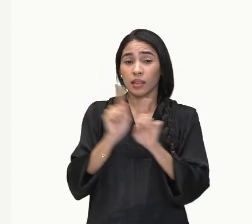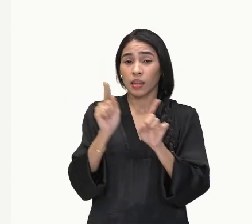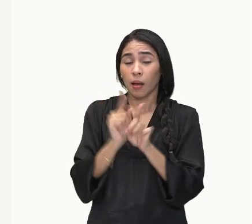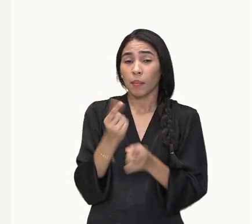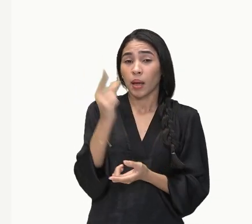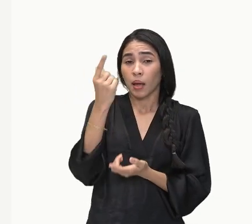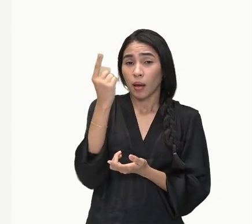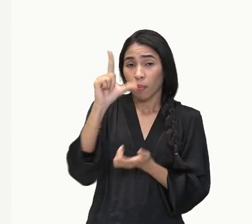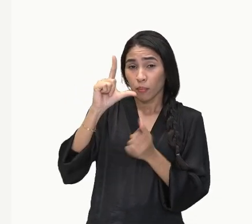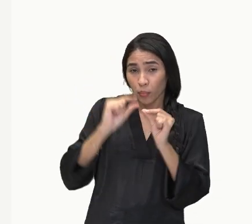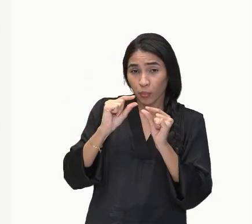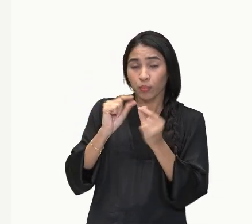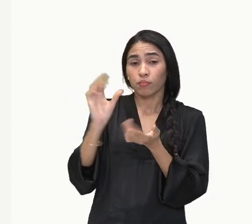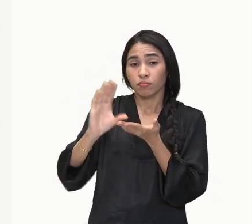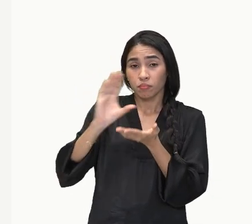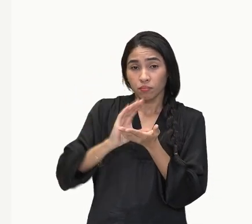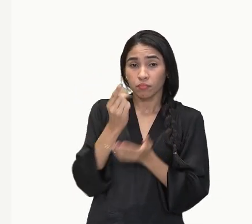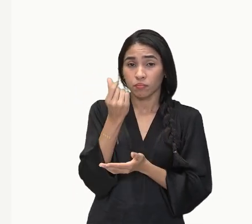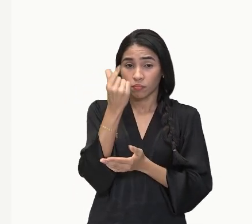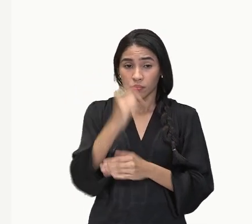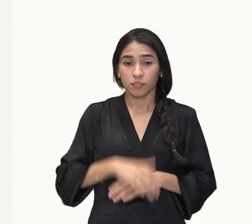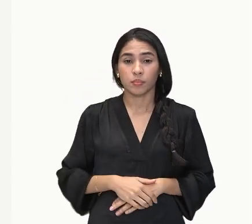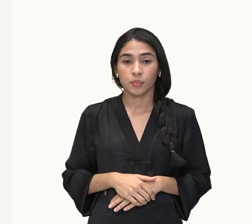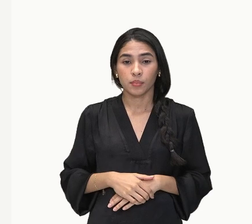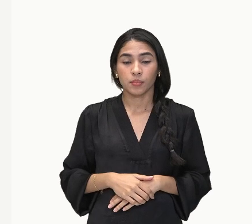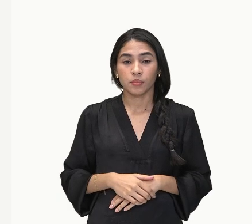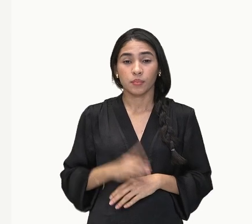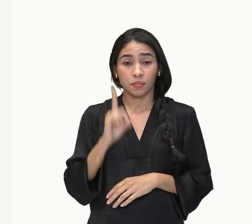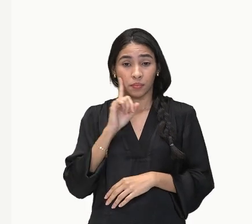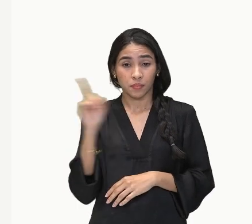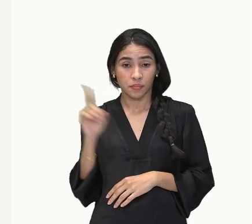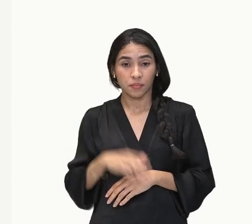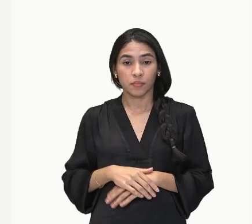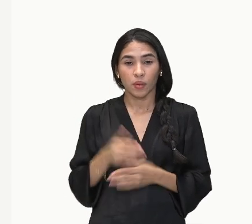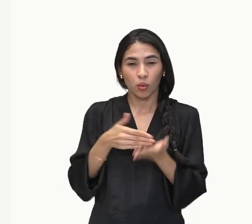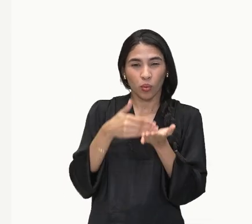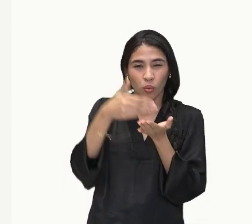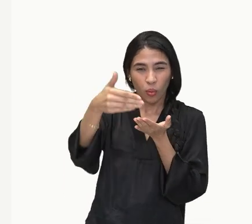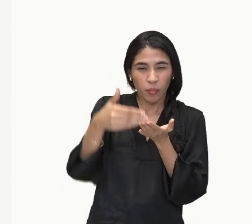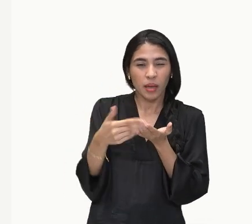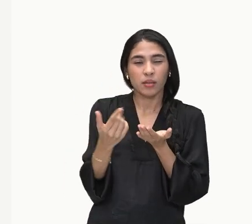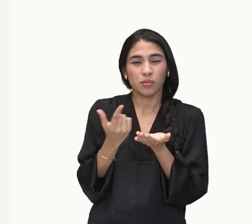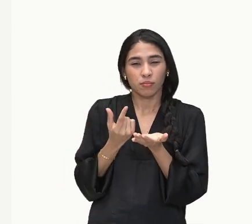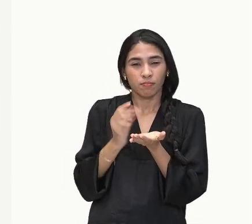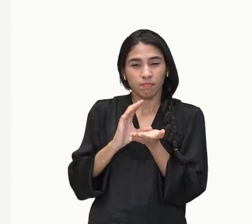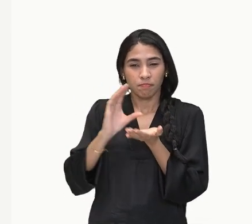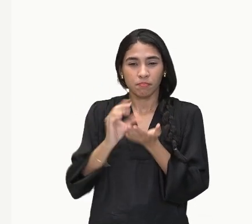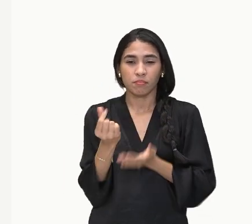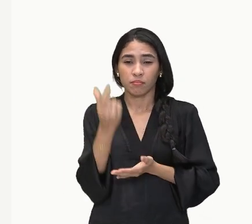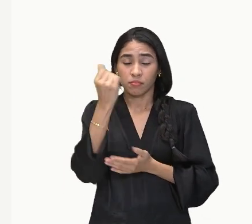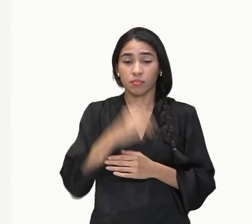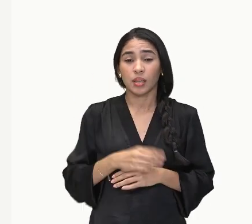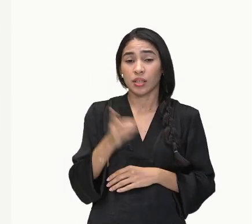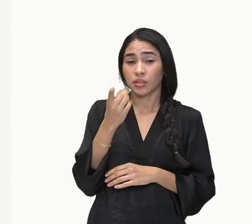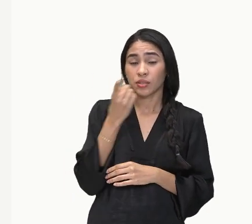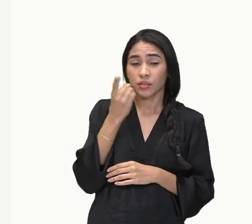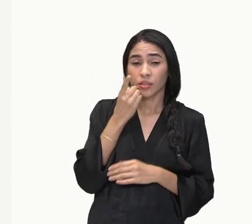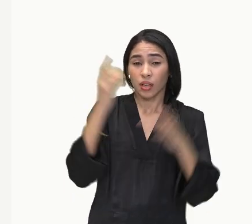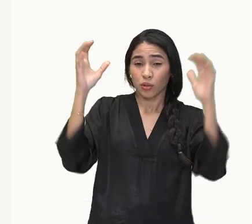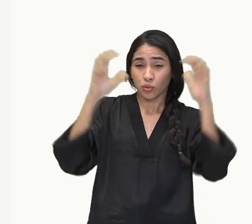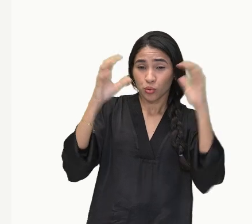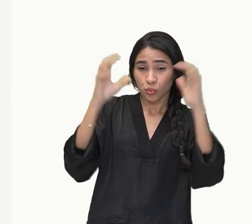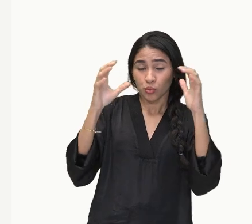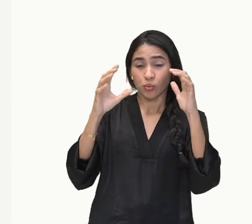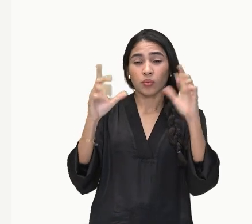em locais remotos. E as desvantagens é que ela tem um custo inicial elevado, em dias de chuva ou nublado diminui